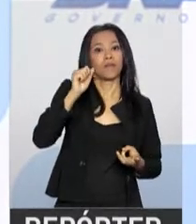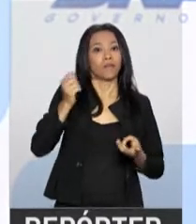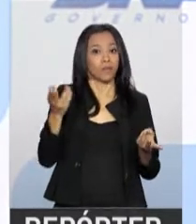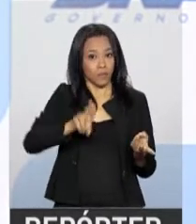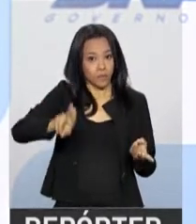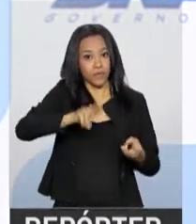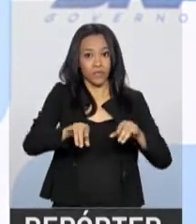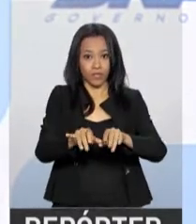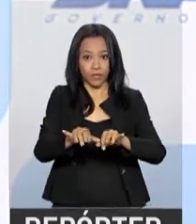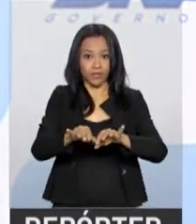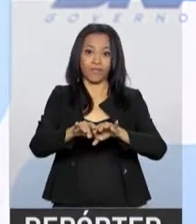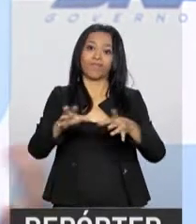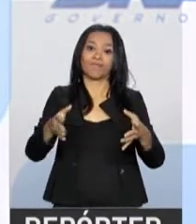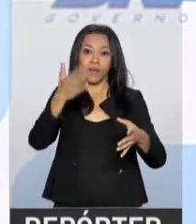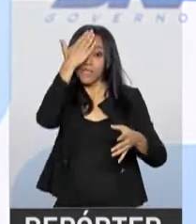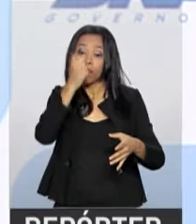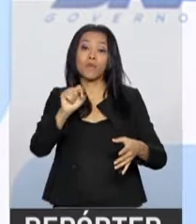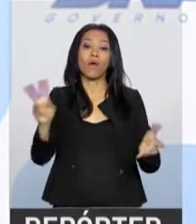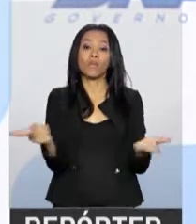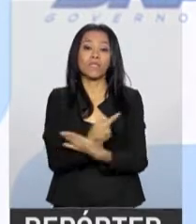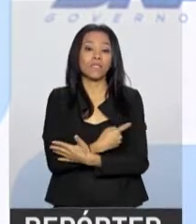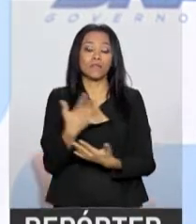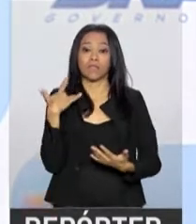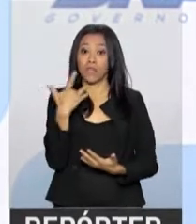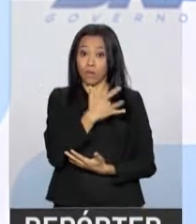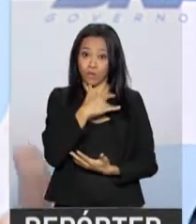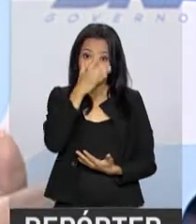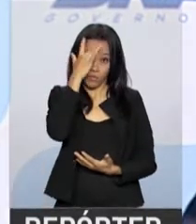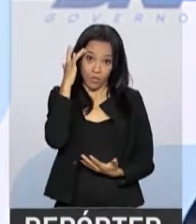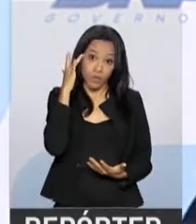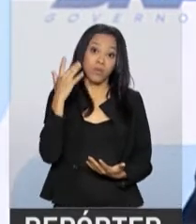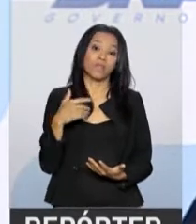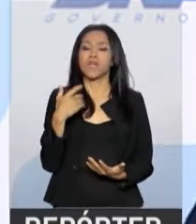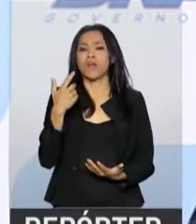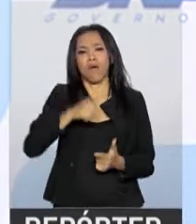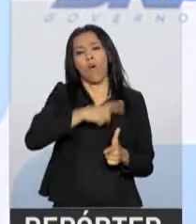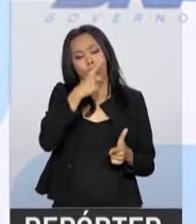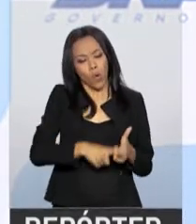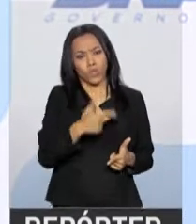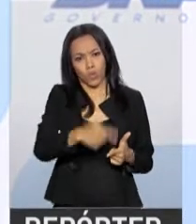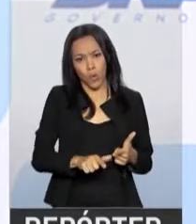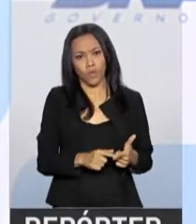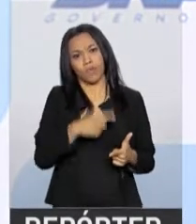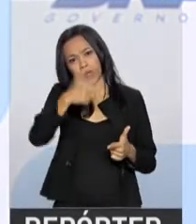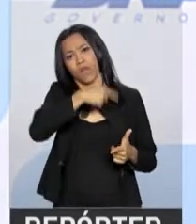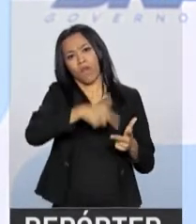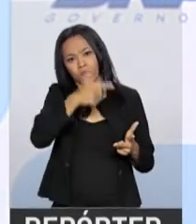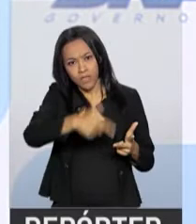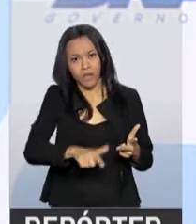partir dele o que acontece de fato na saúde das pessoas não repetiremos mais exames consultas e entrega de medicamentos